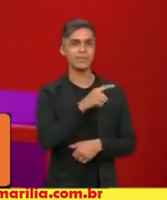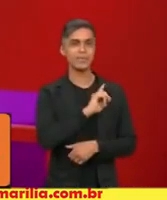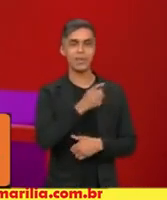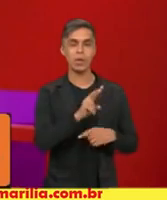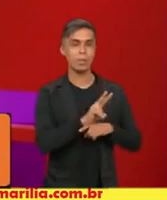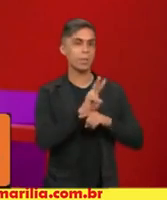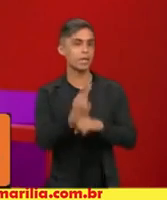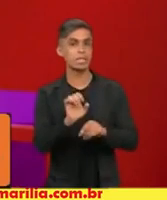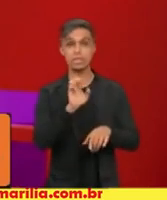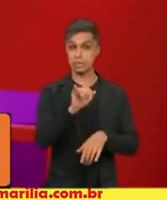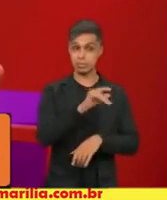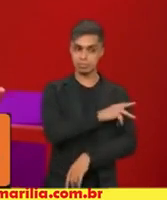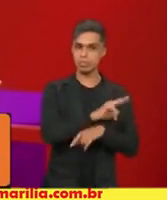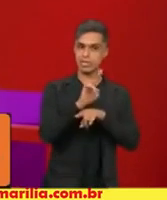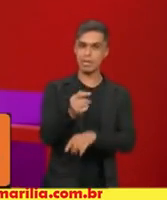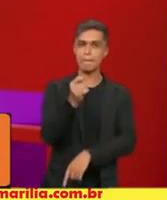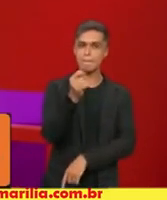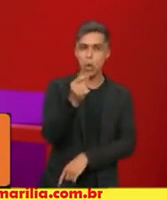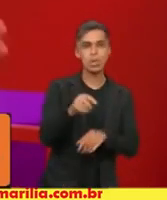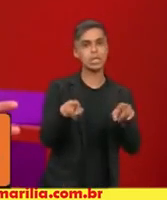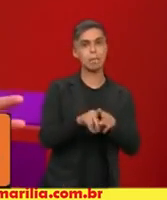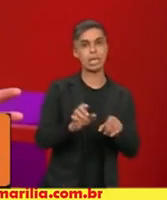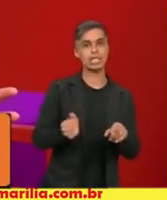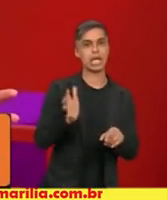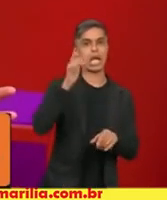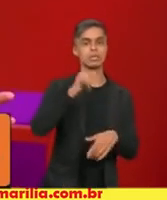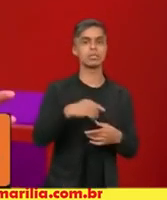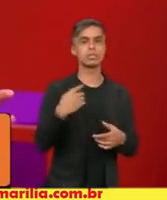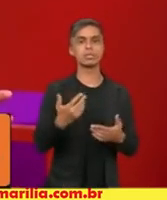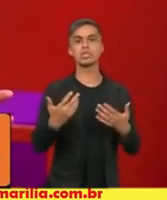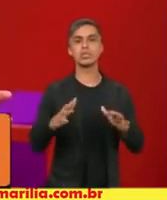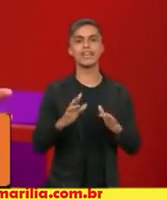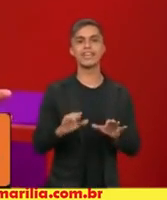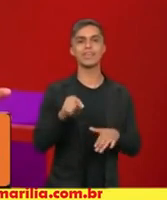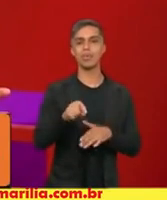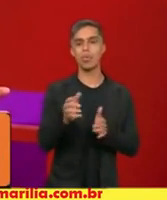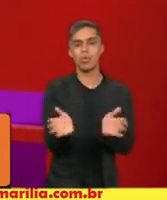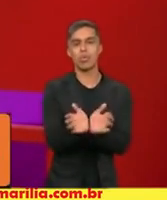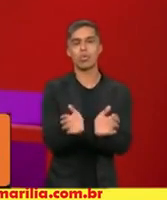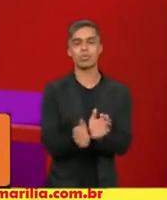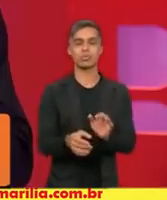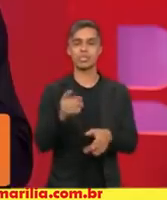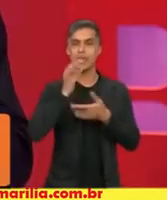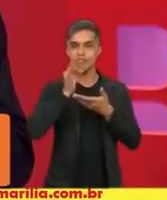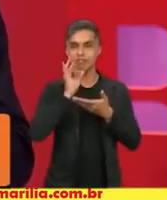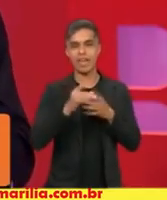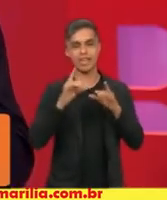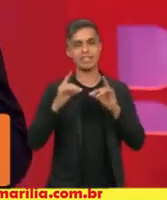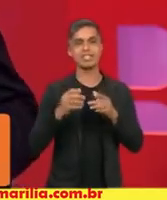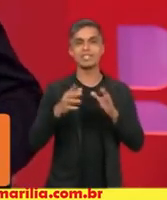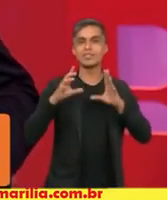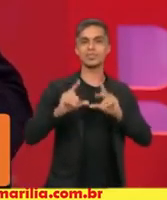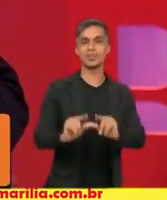empresta pouco e muito caro, né, para o desenvolvimento da cafeicultura paulista. Eles não conseguem crescer porque esse dinheiro praticamente está